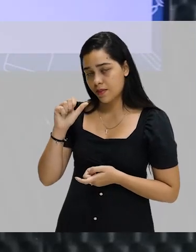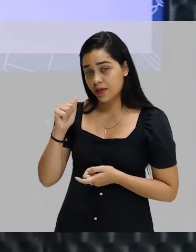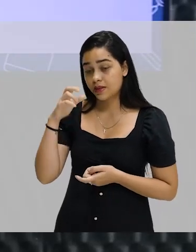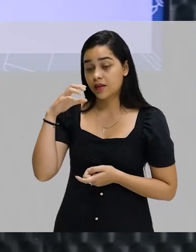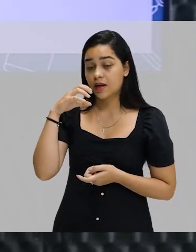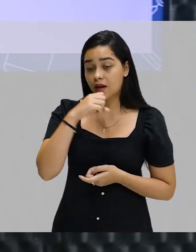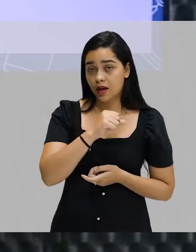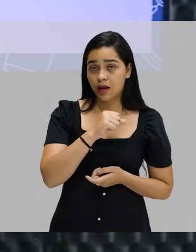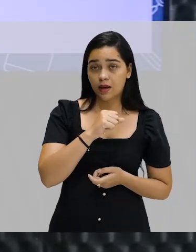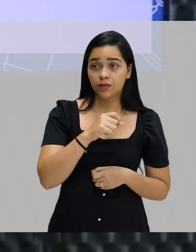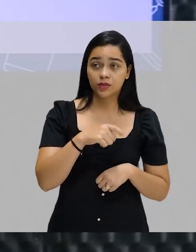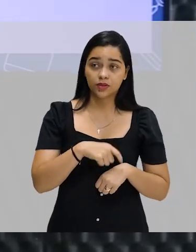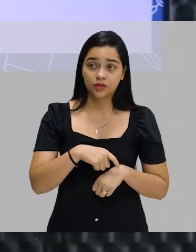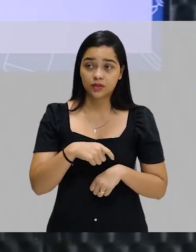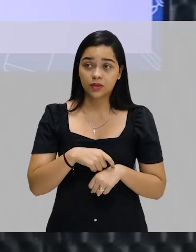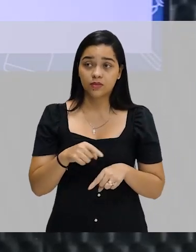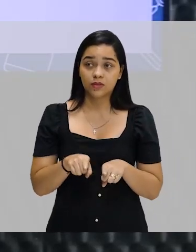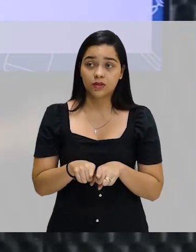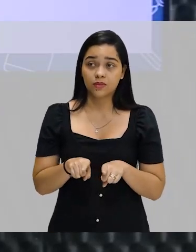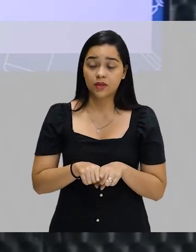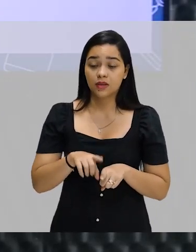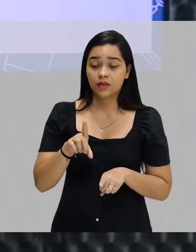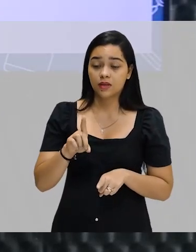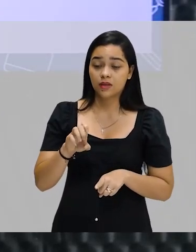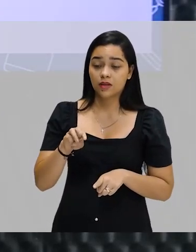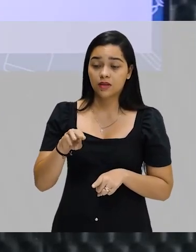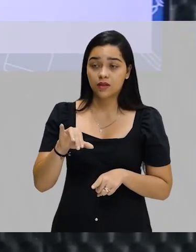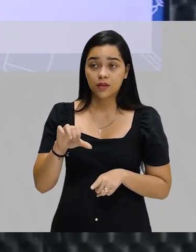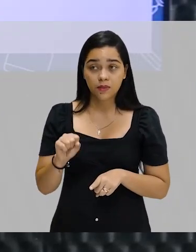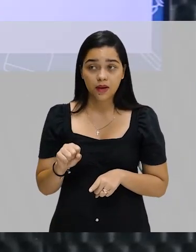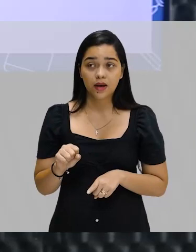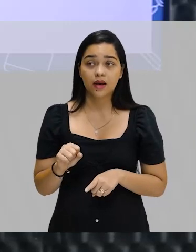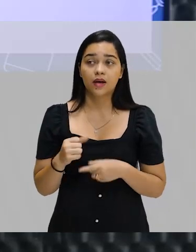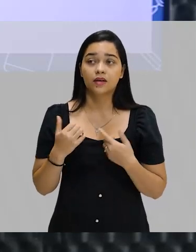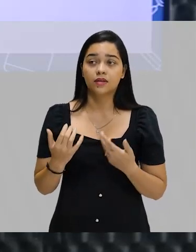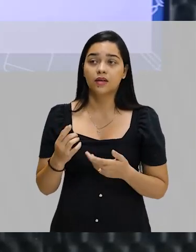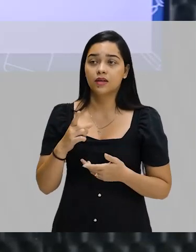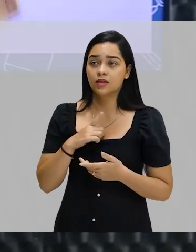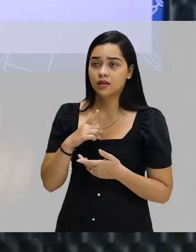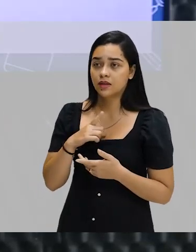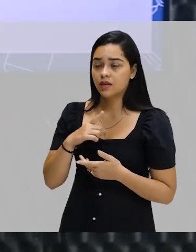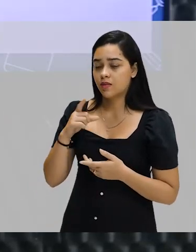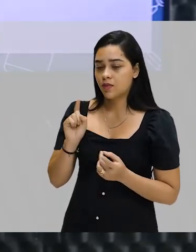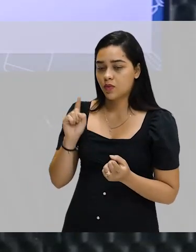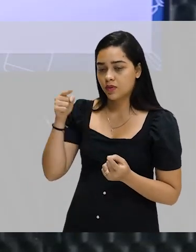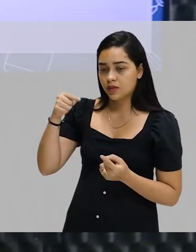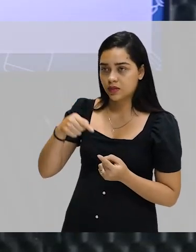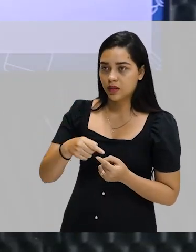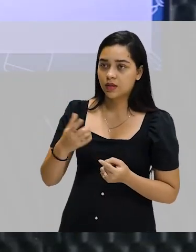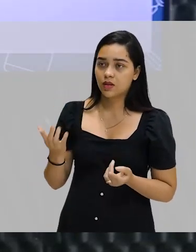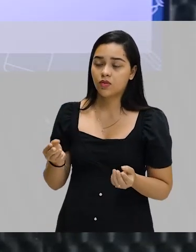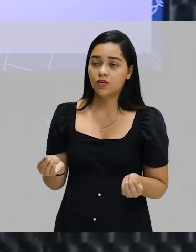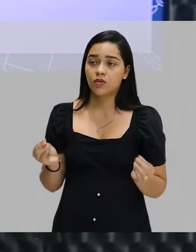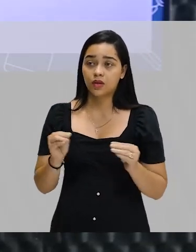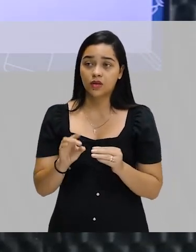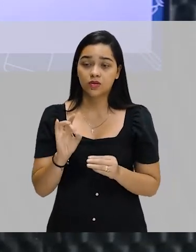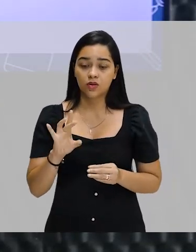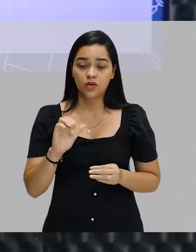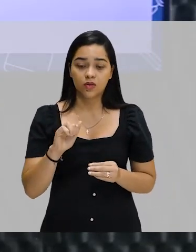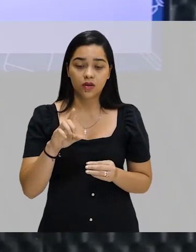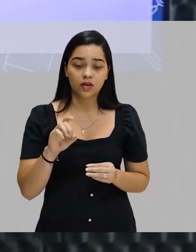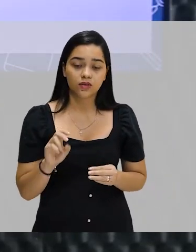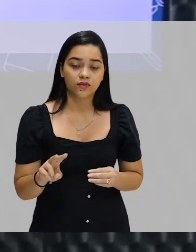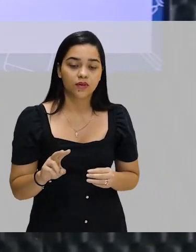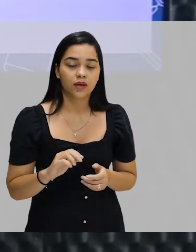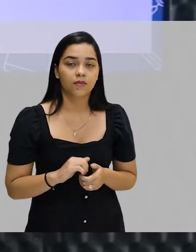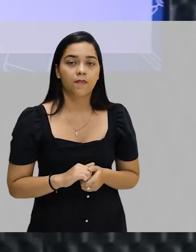rápido. De tempo e demais. Ele passou. Aqui eu tenho uma intensidade. Então, eu coloquei somente advérbios,